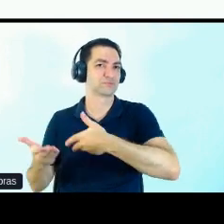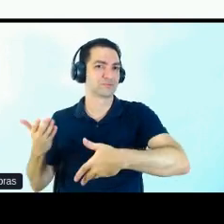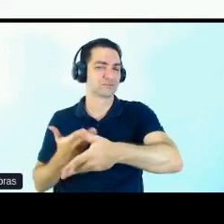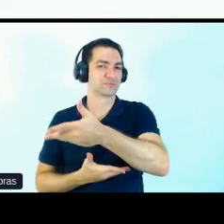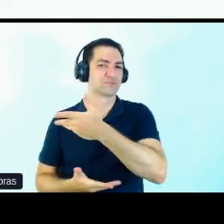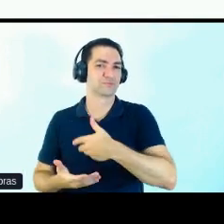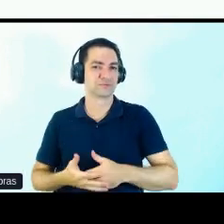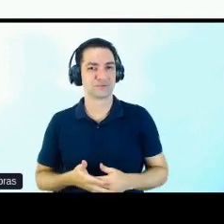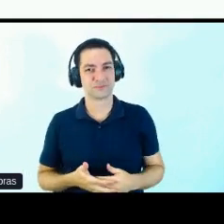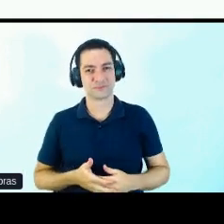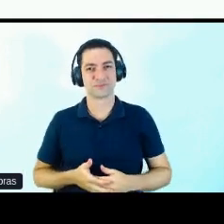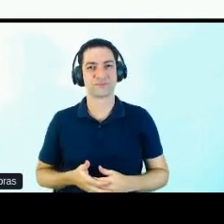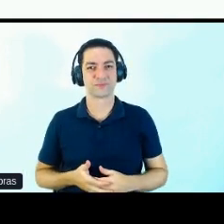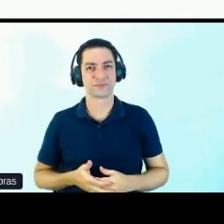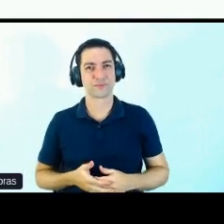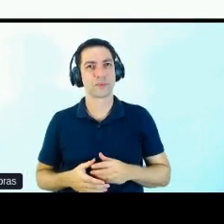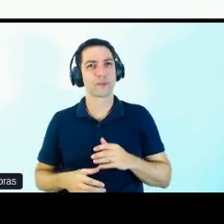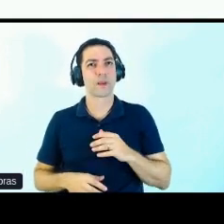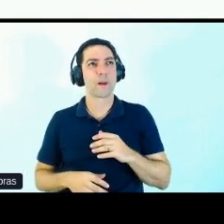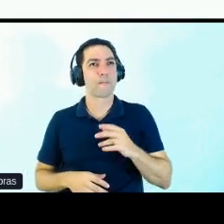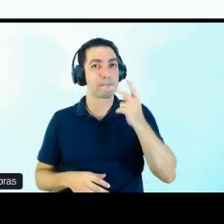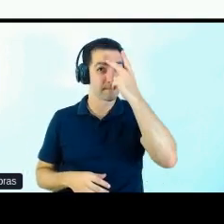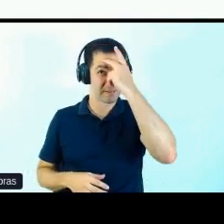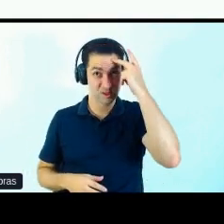mais pessoas, né,